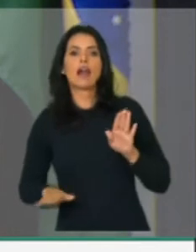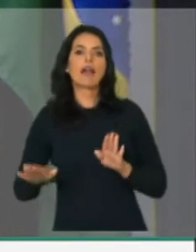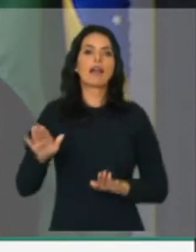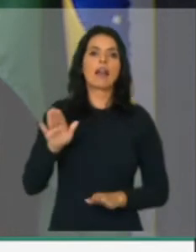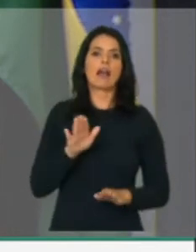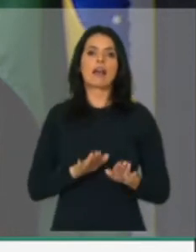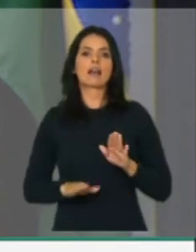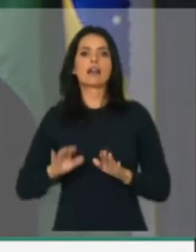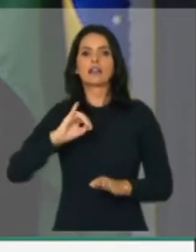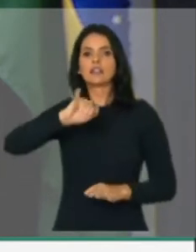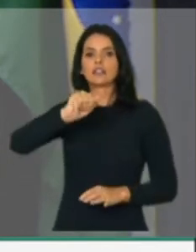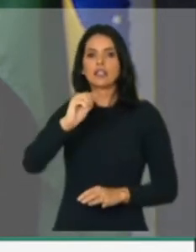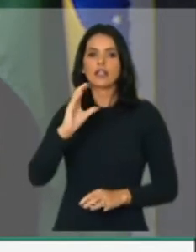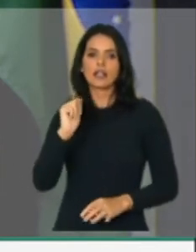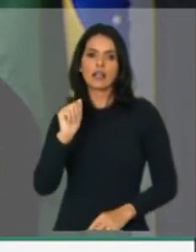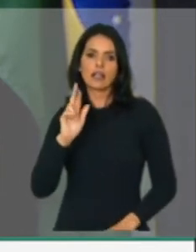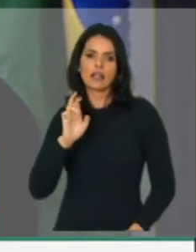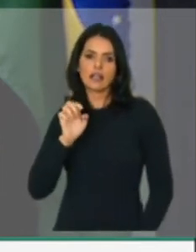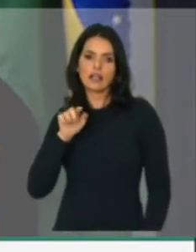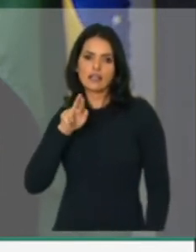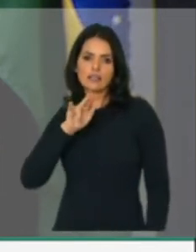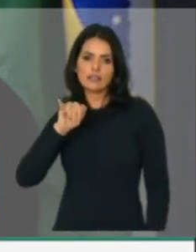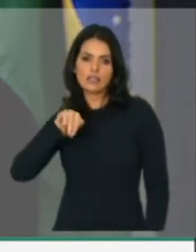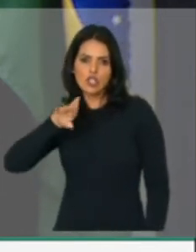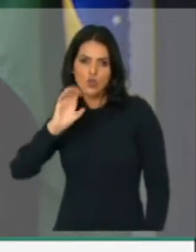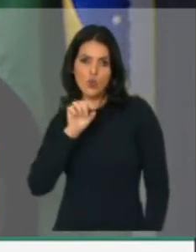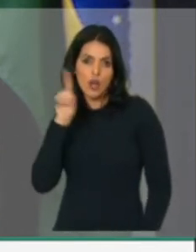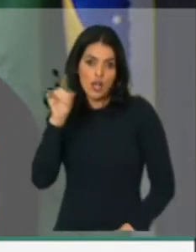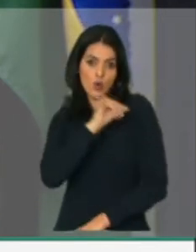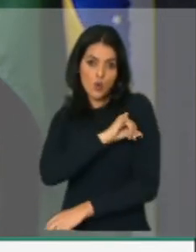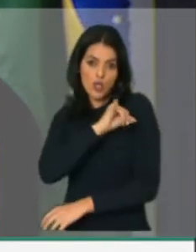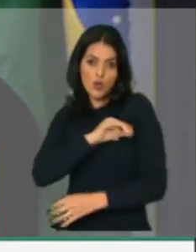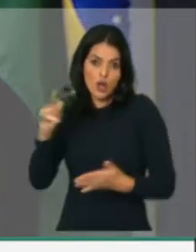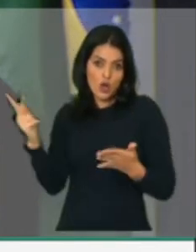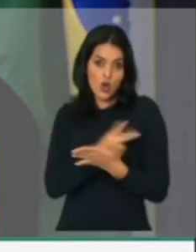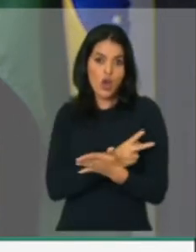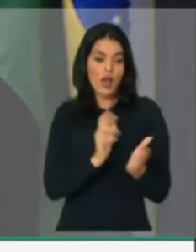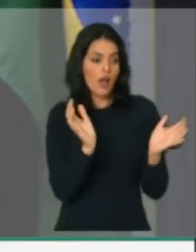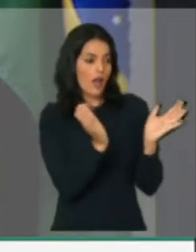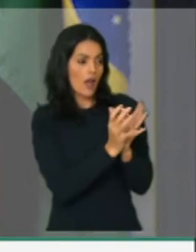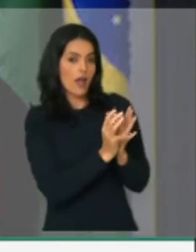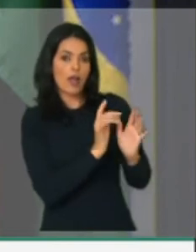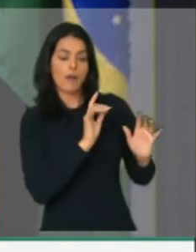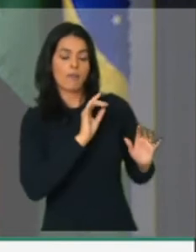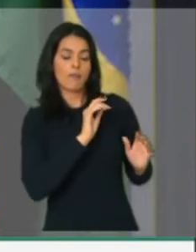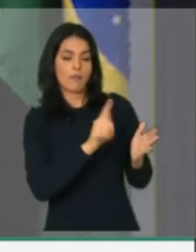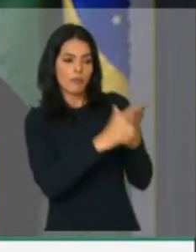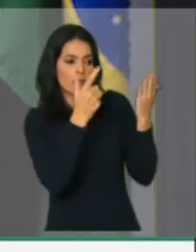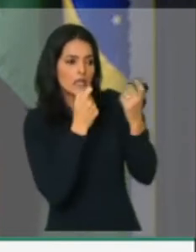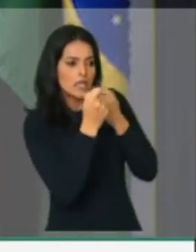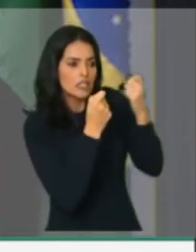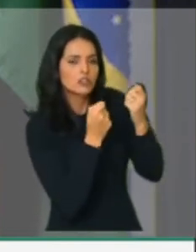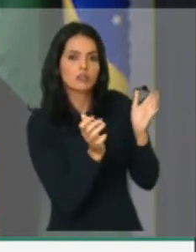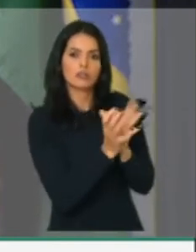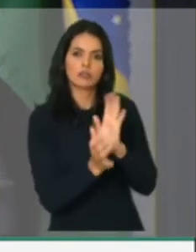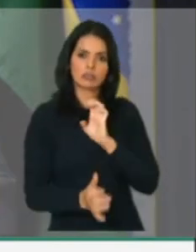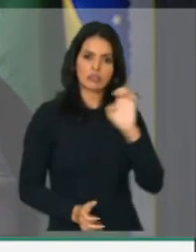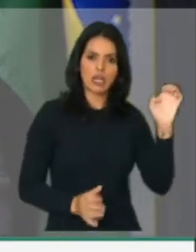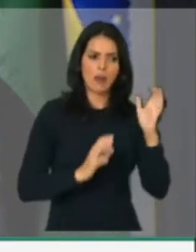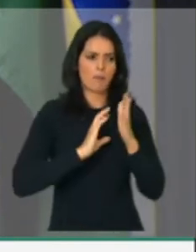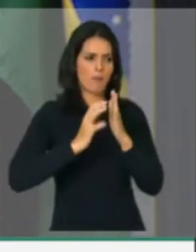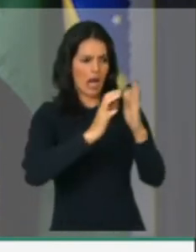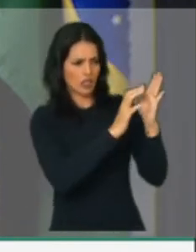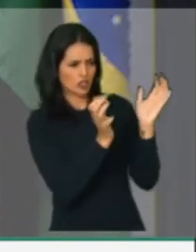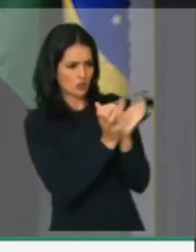mídia a Extrema imprensa e a militância de esquerda todos os partidos de